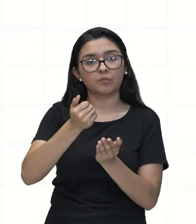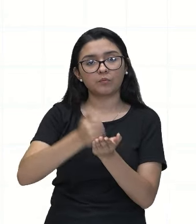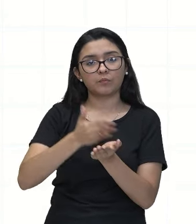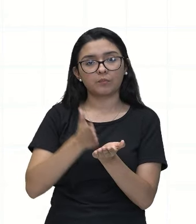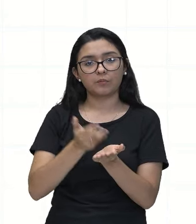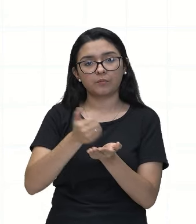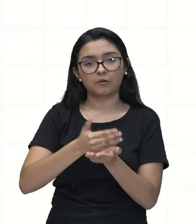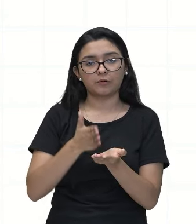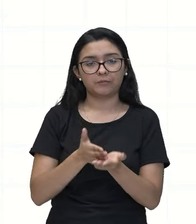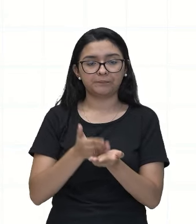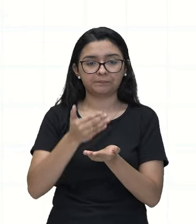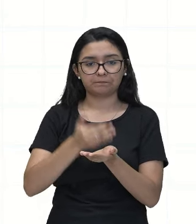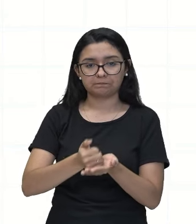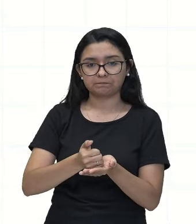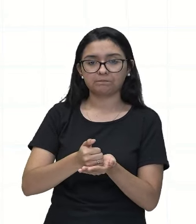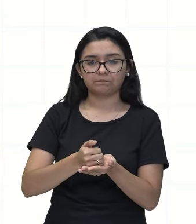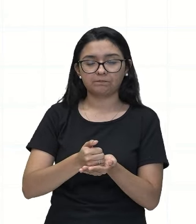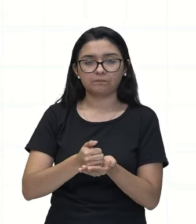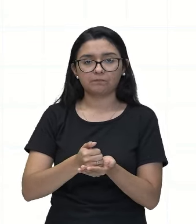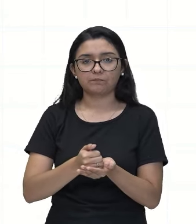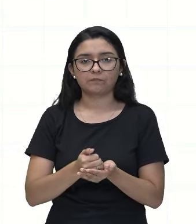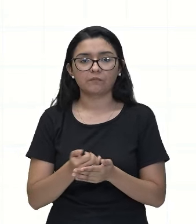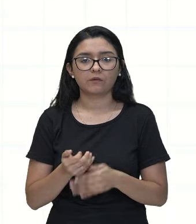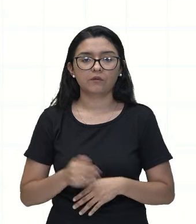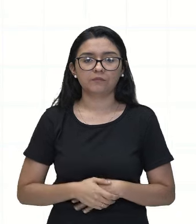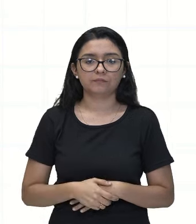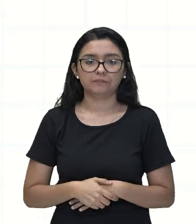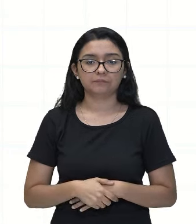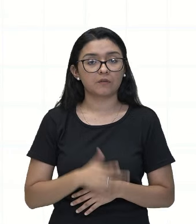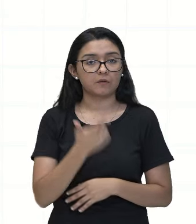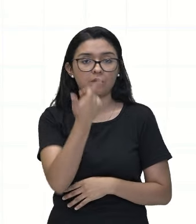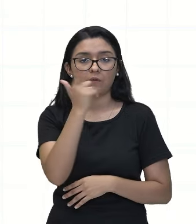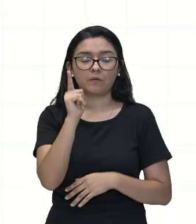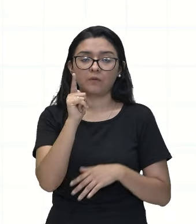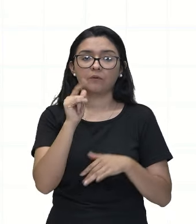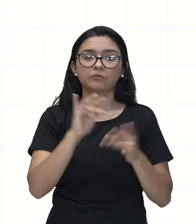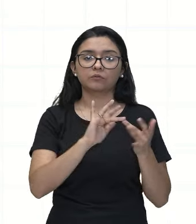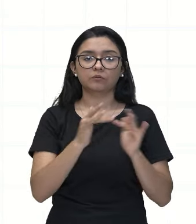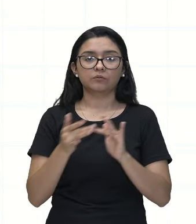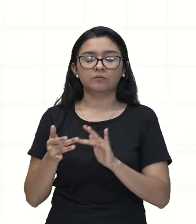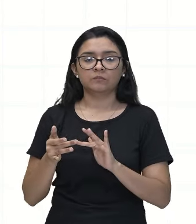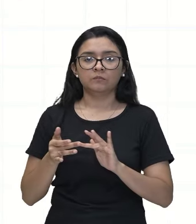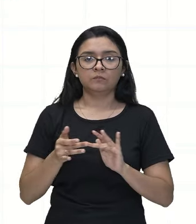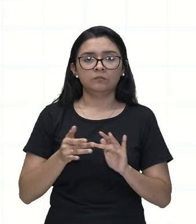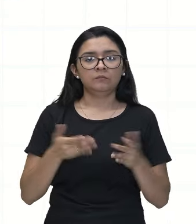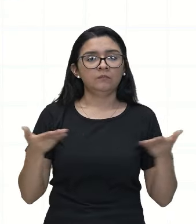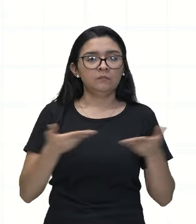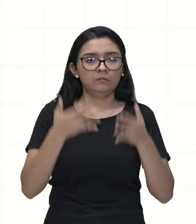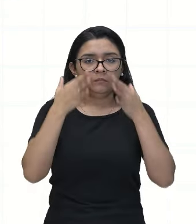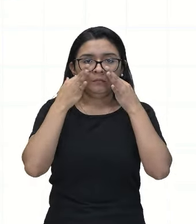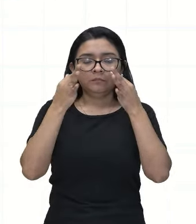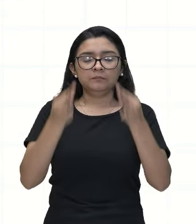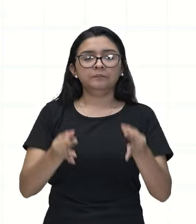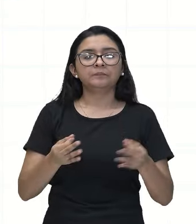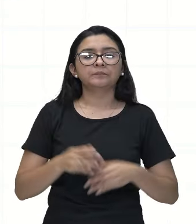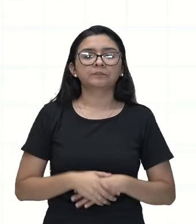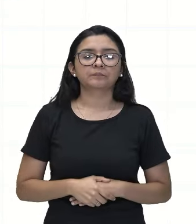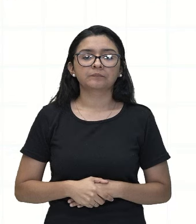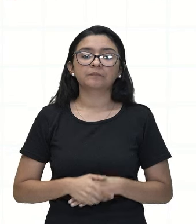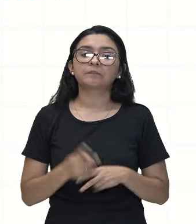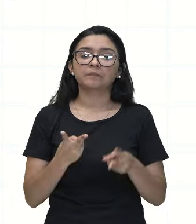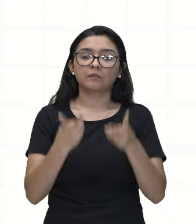disser assim eu fiz um bolo agora preste atenção que agora o verbo